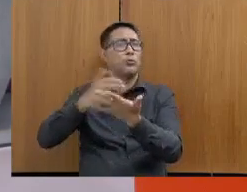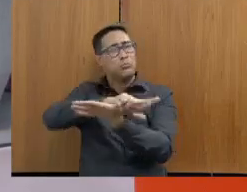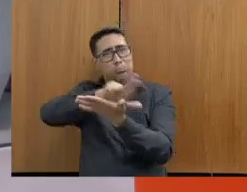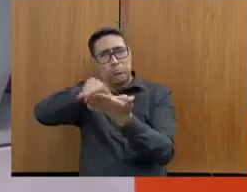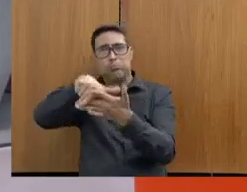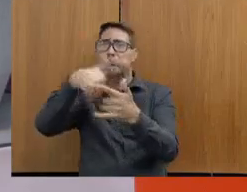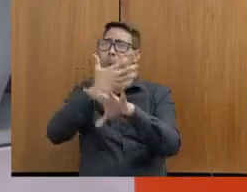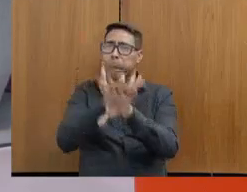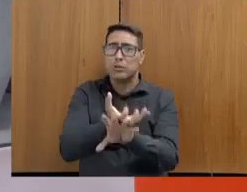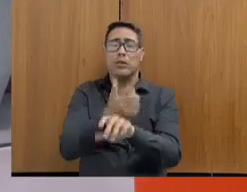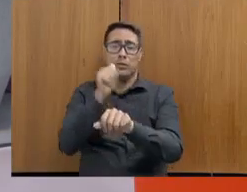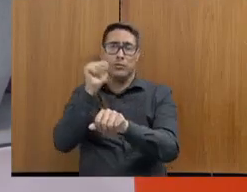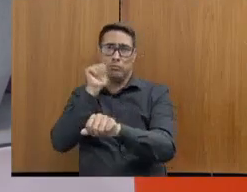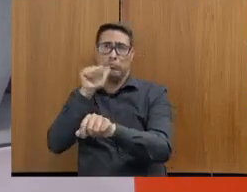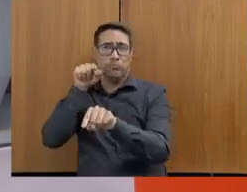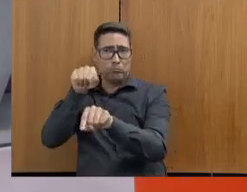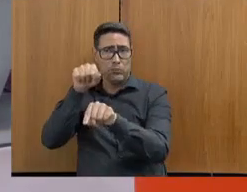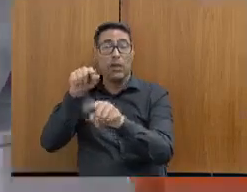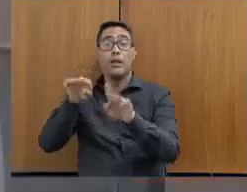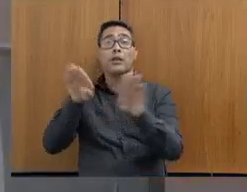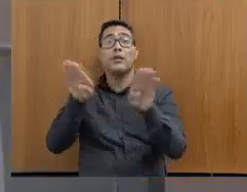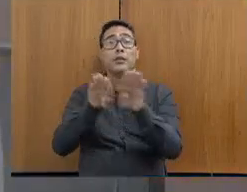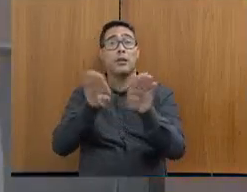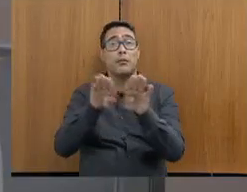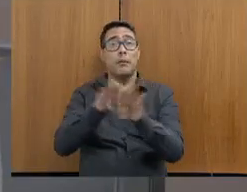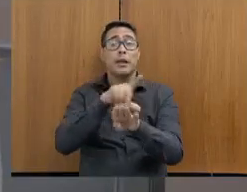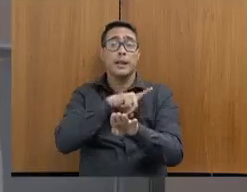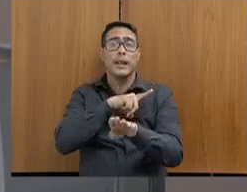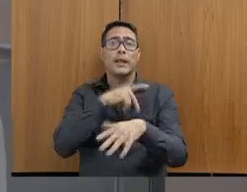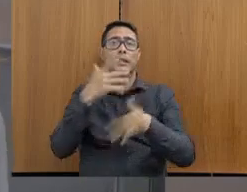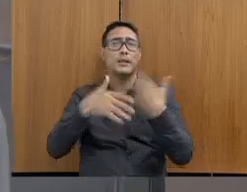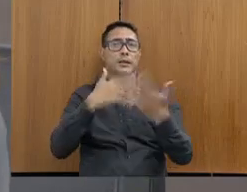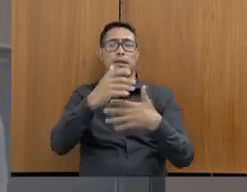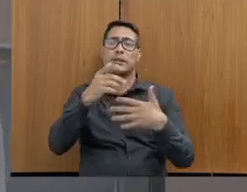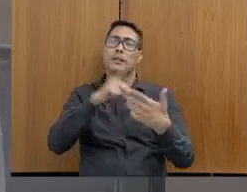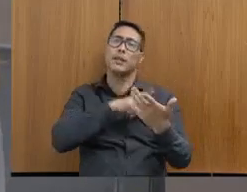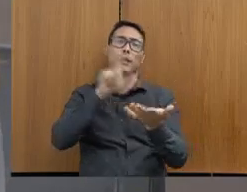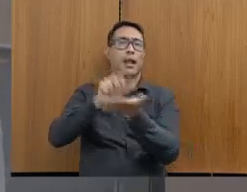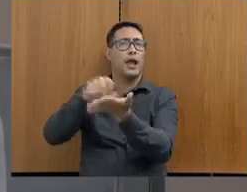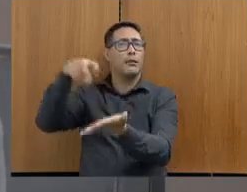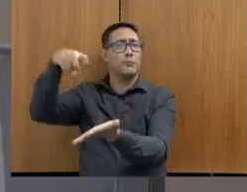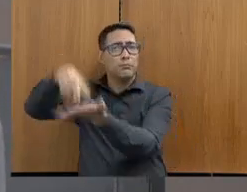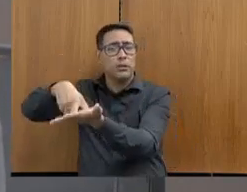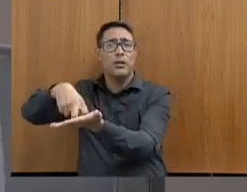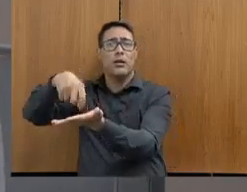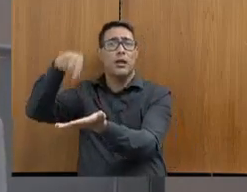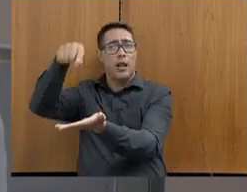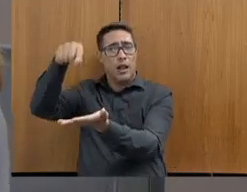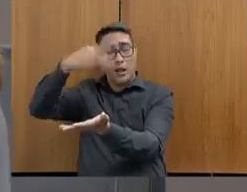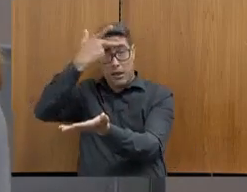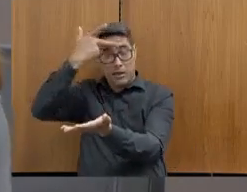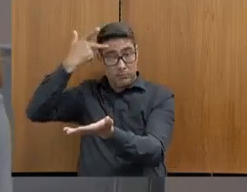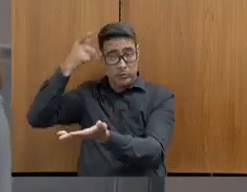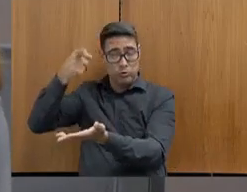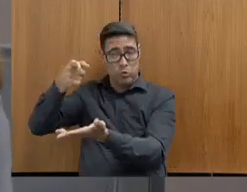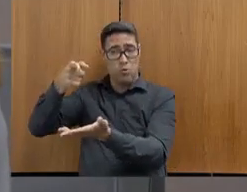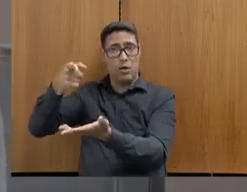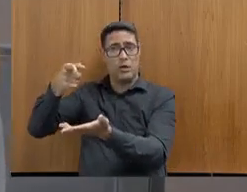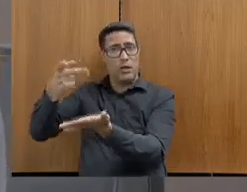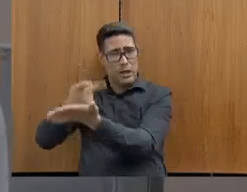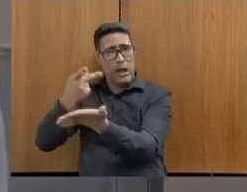nós tenhamos né quando eh da aplicação da sanções a que ele agressor é o encaminhamento dele